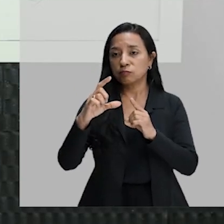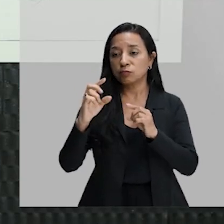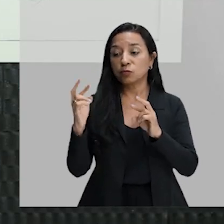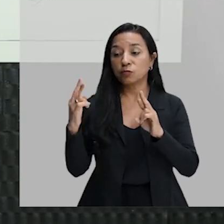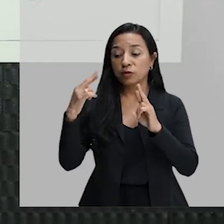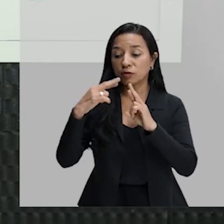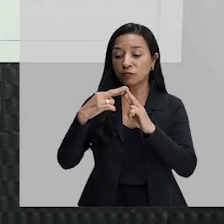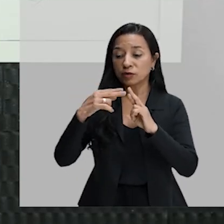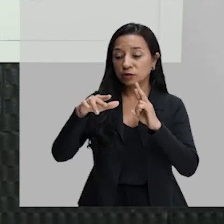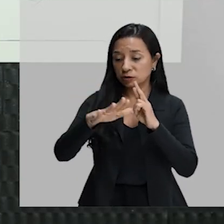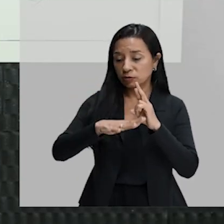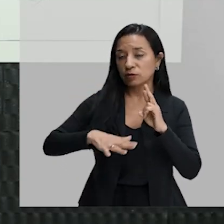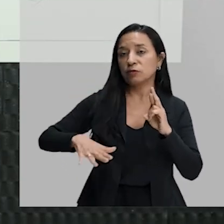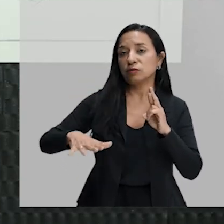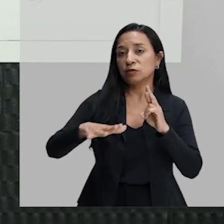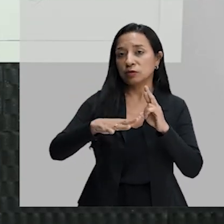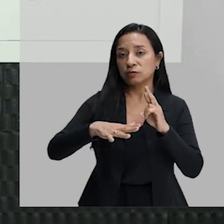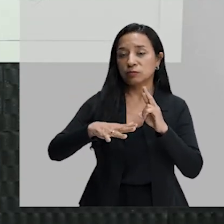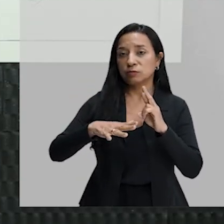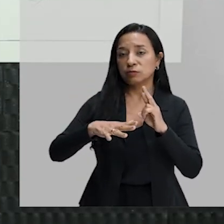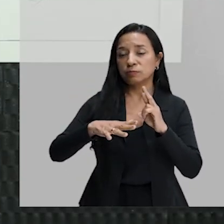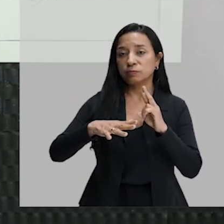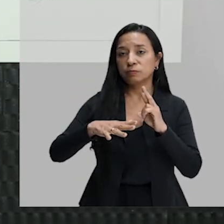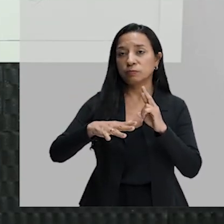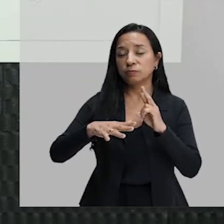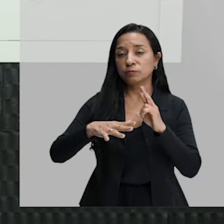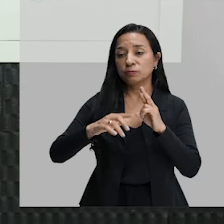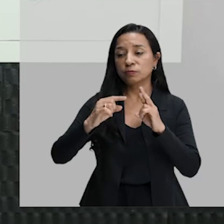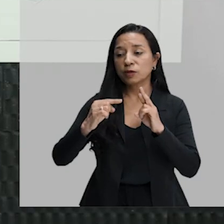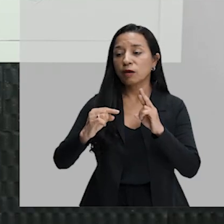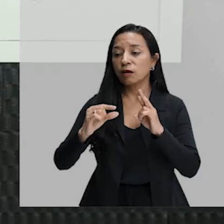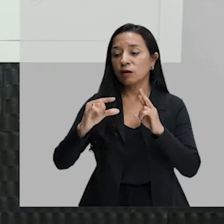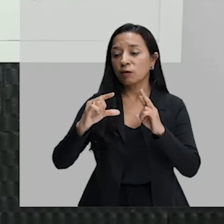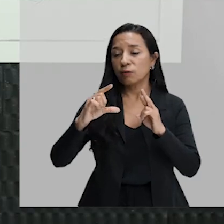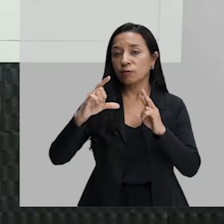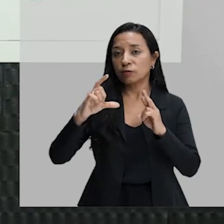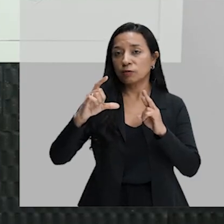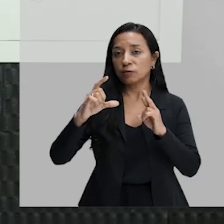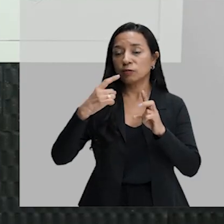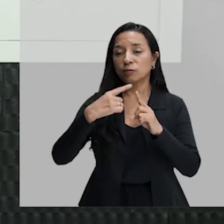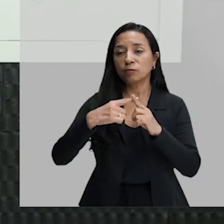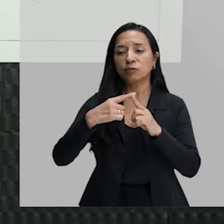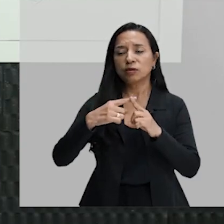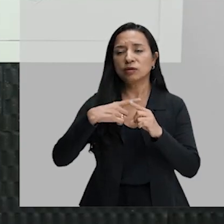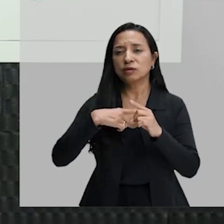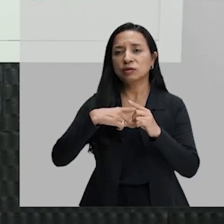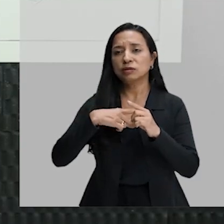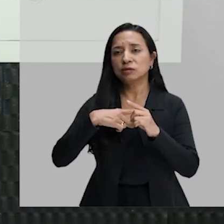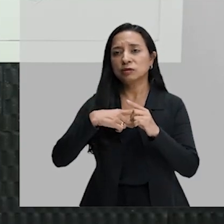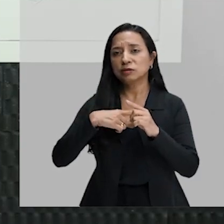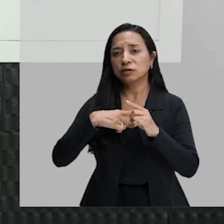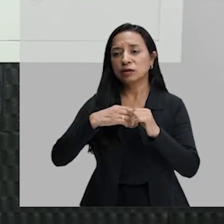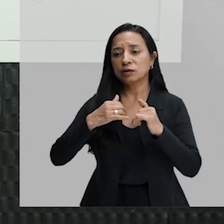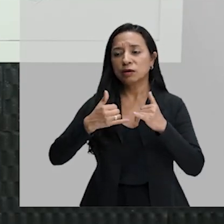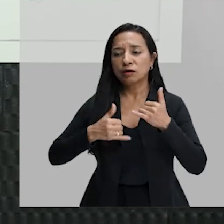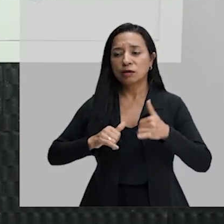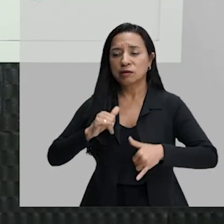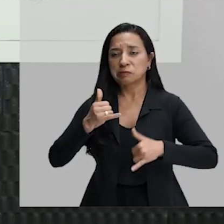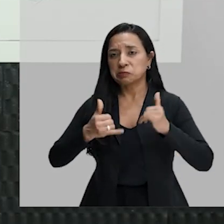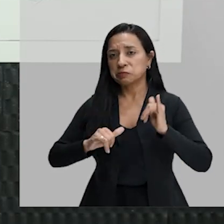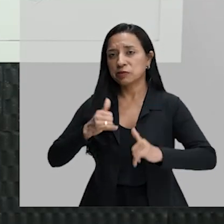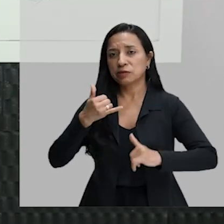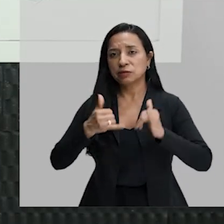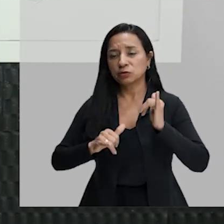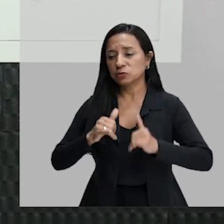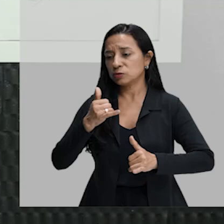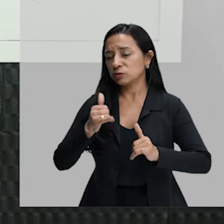ambiente, tá ok? Então ela vai aumentando, porque tem a questão da energia geotérmica, né, que é a energia